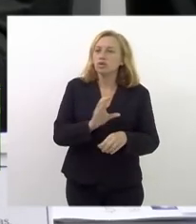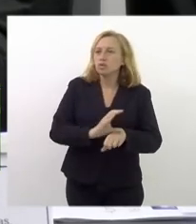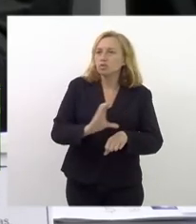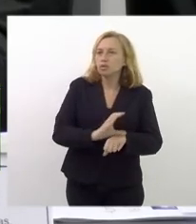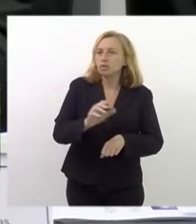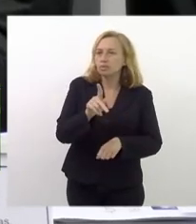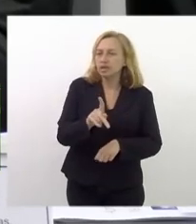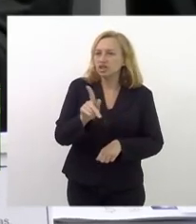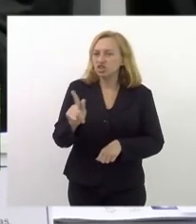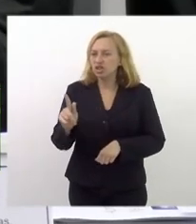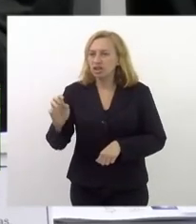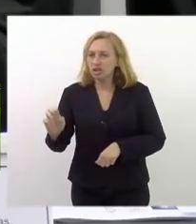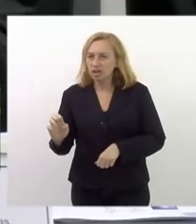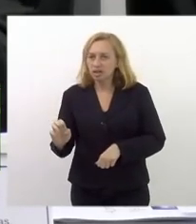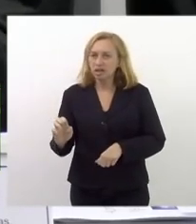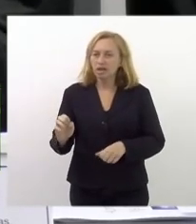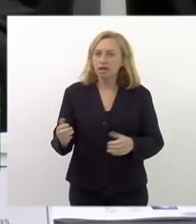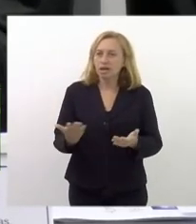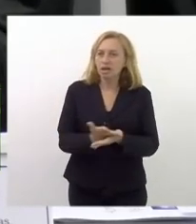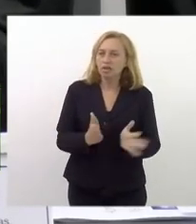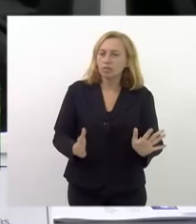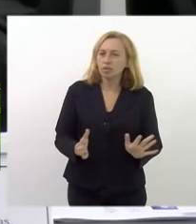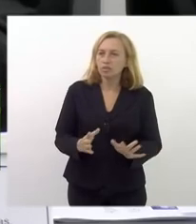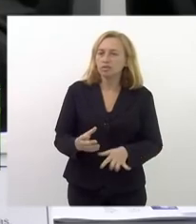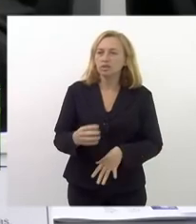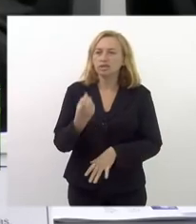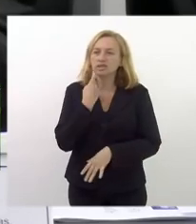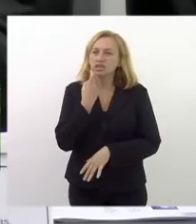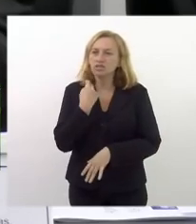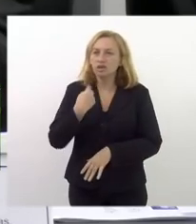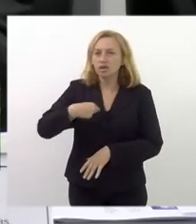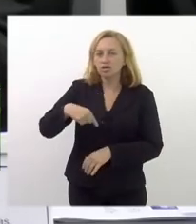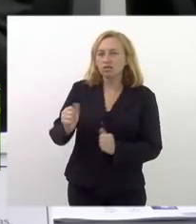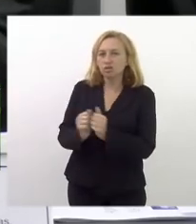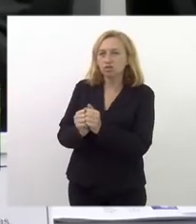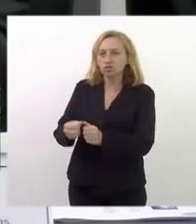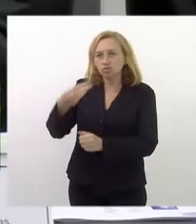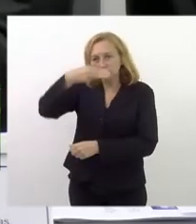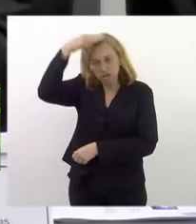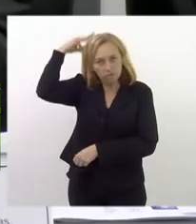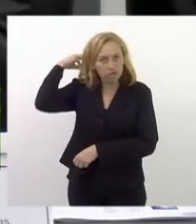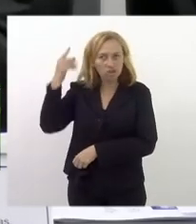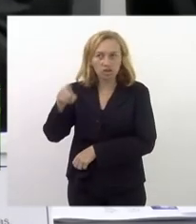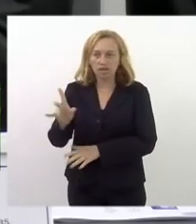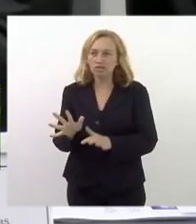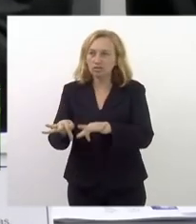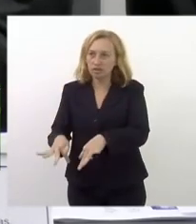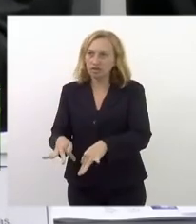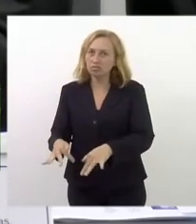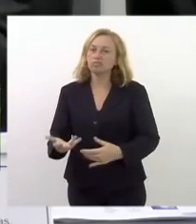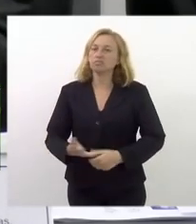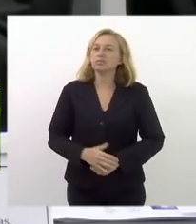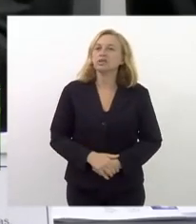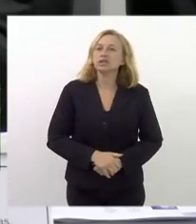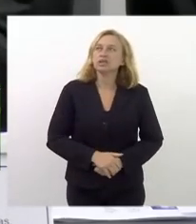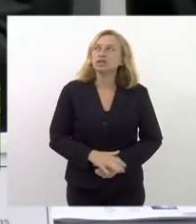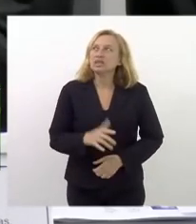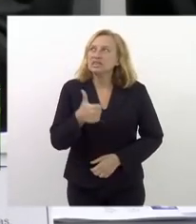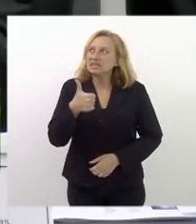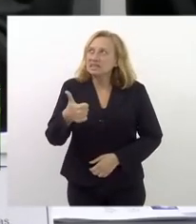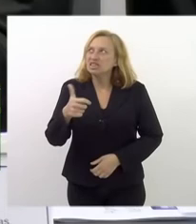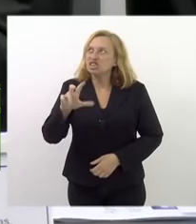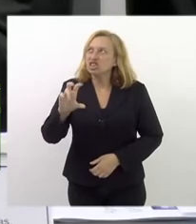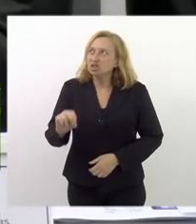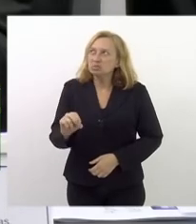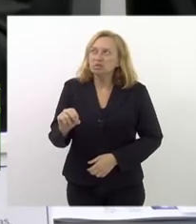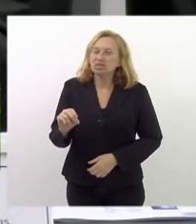na sexta-feira. Eu e Márcio Pacheco tivemos lá no encerramento. Exato. E teve êxito, tiveram talvez